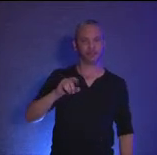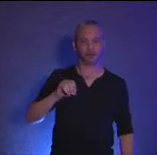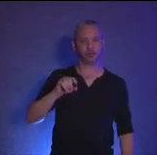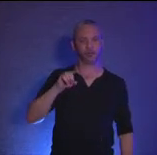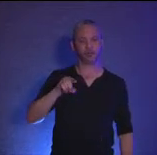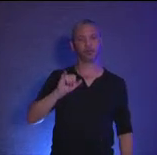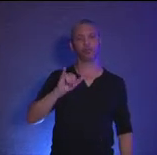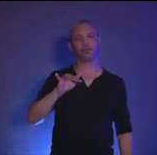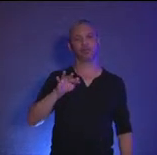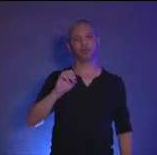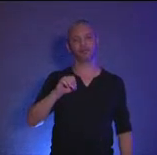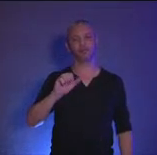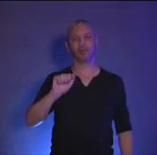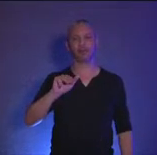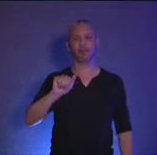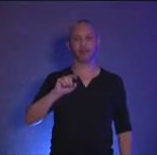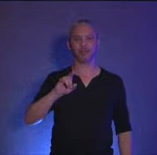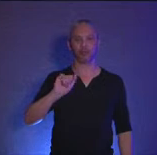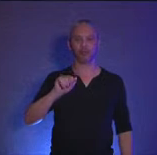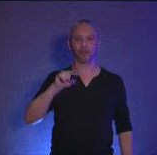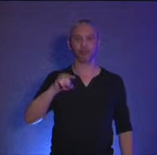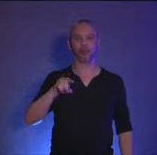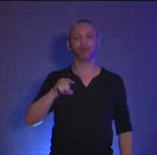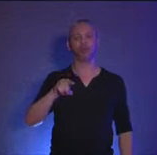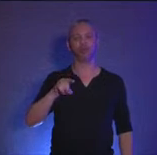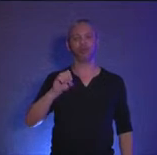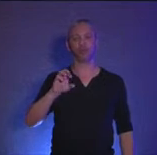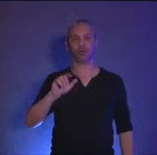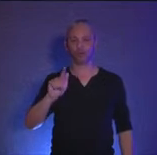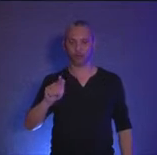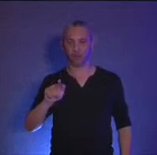minada.infoamazonia.org e o bot do Twitter em